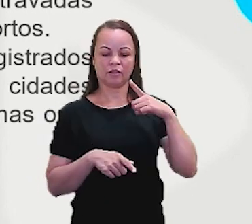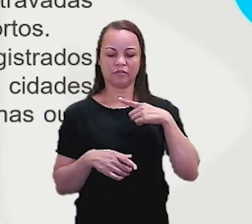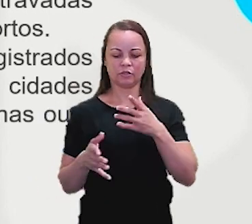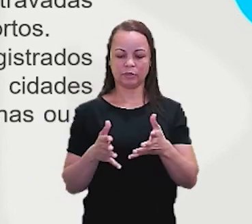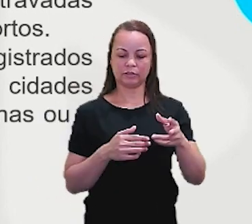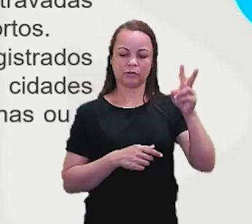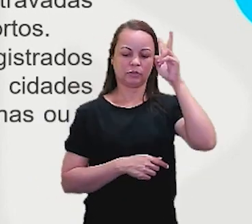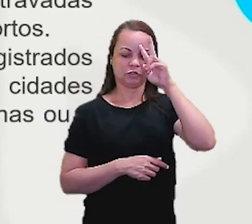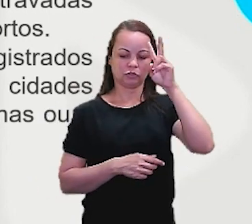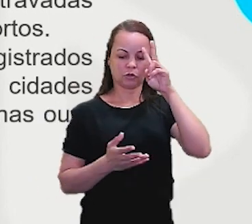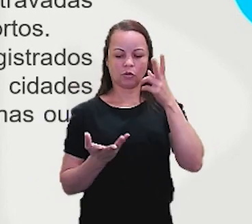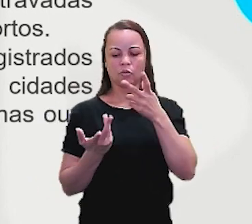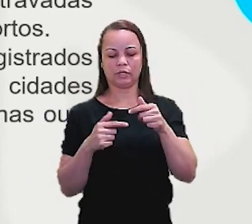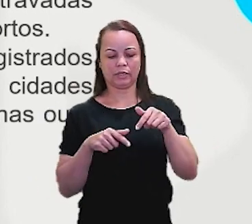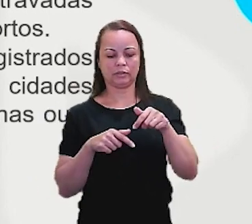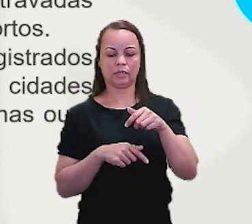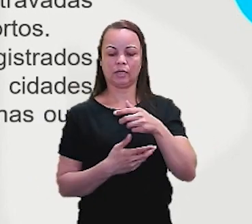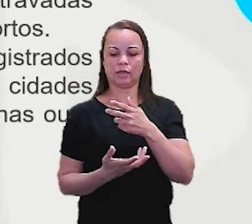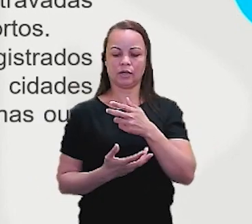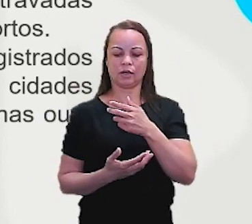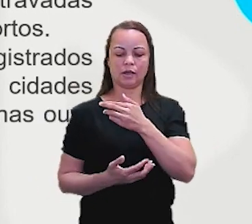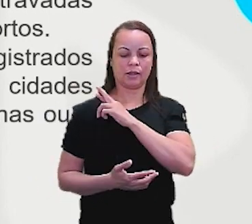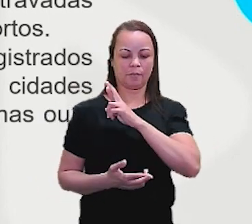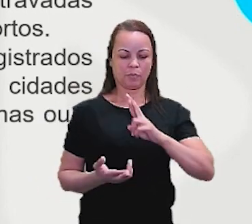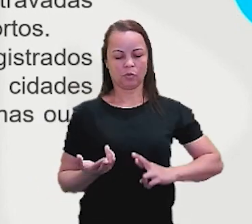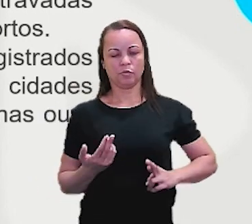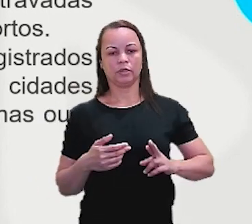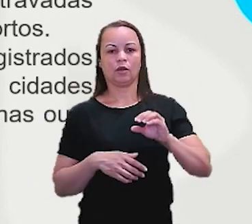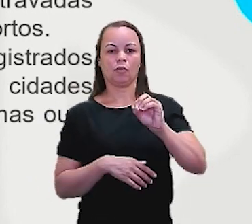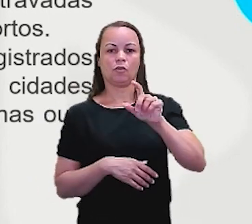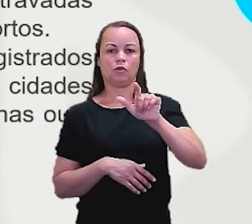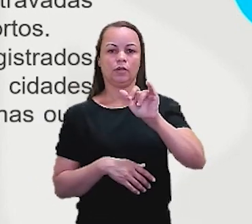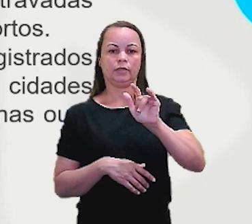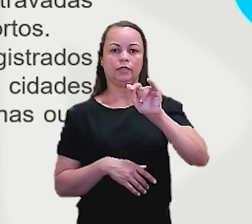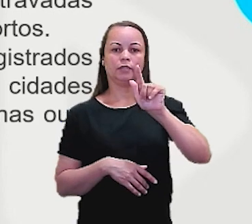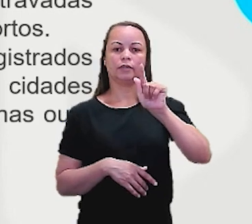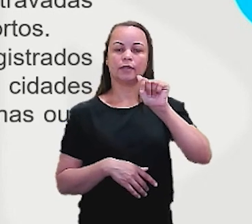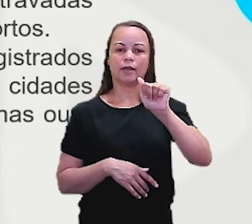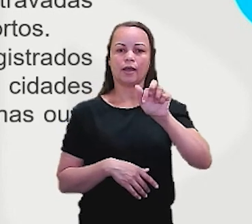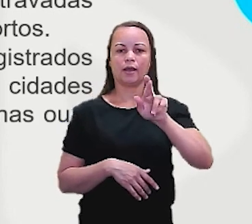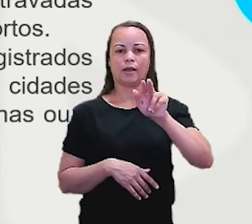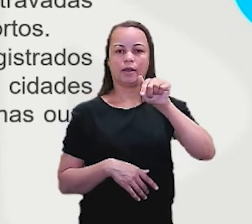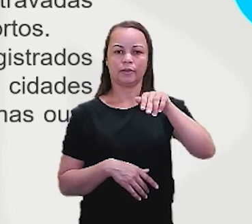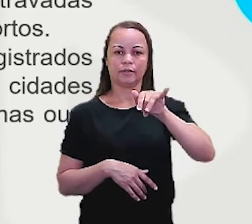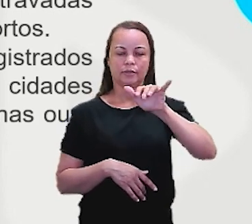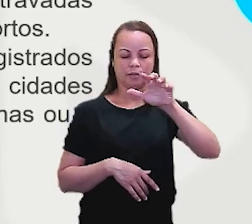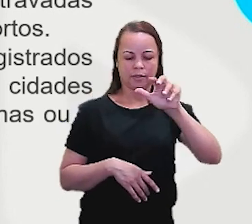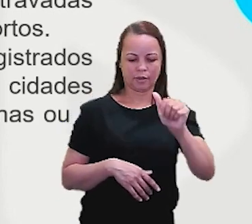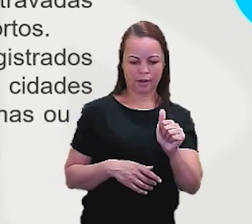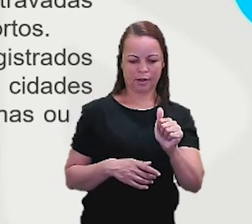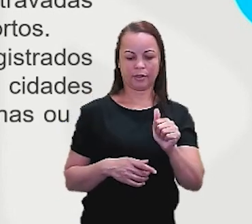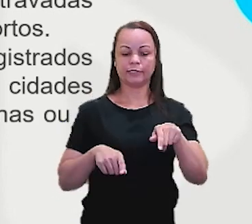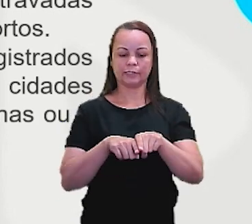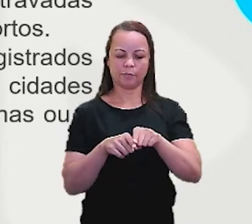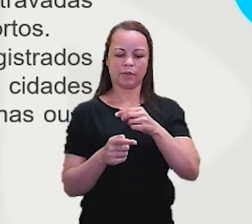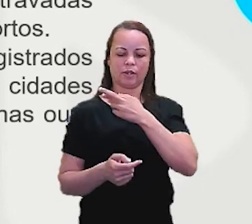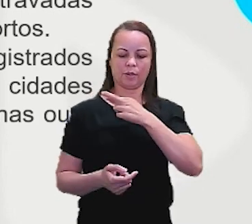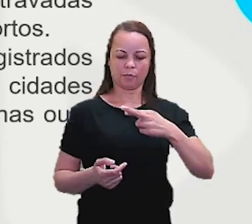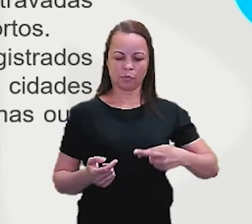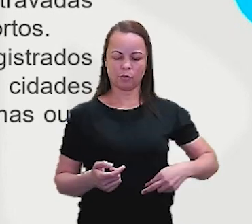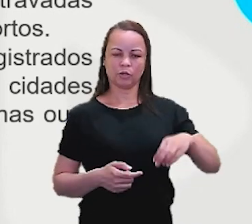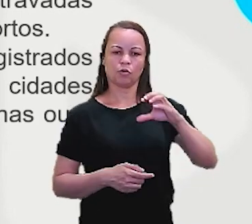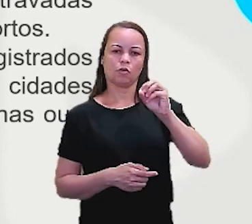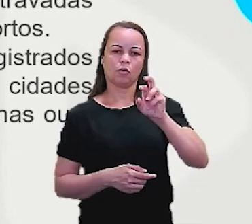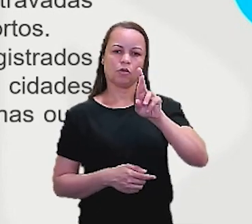República dos Coronéis e República do Café com Leite. Por que esses nomes todos? Para se fazer referência à Primeira República, porque